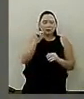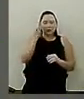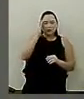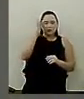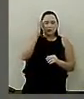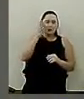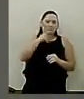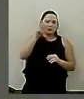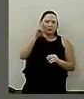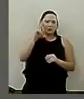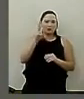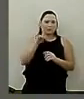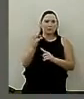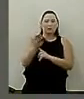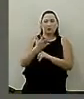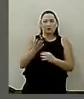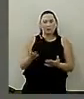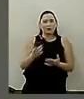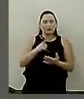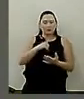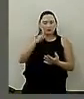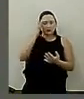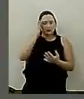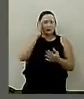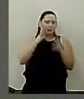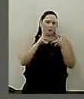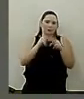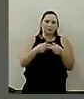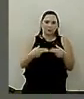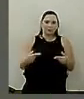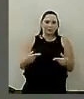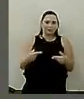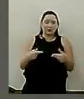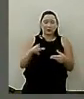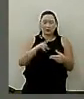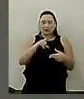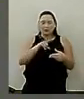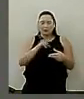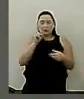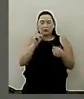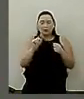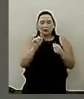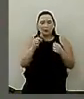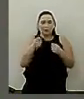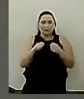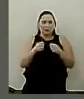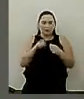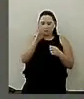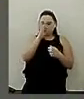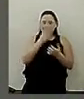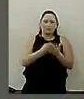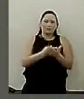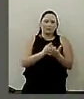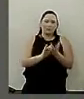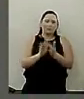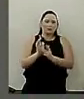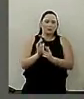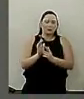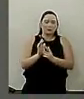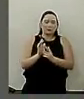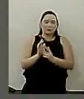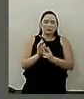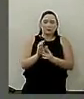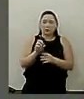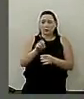Senhor tem o controle de todas as coisas e por isso confiar na sua condução para a resolução do